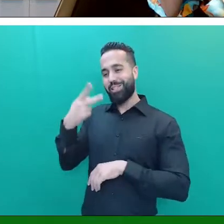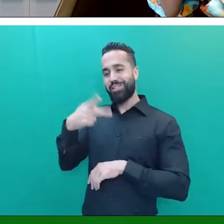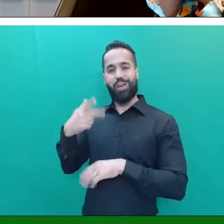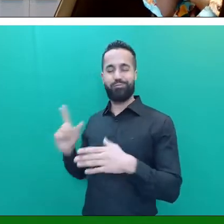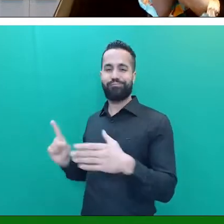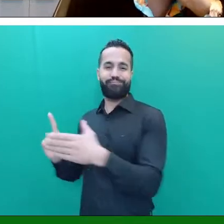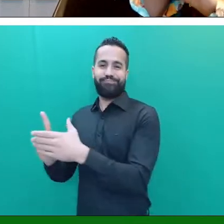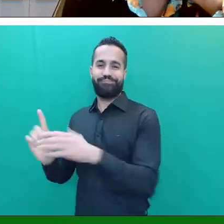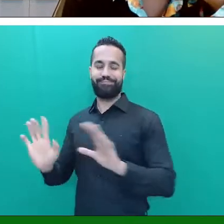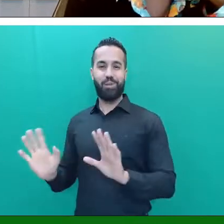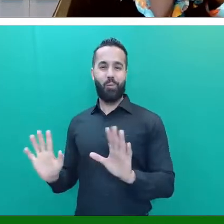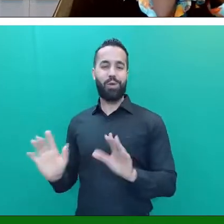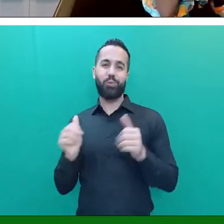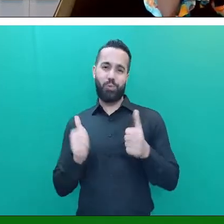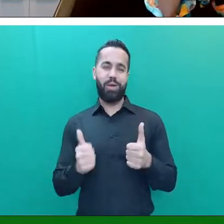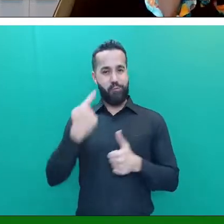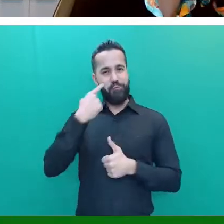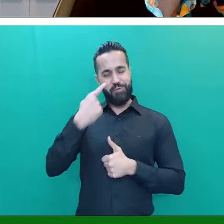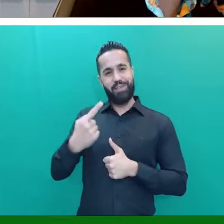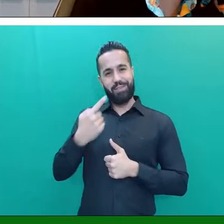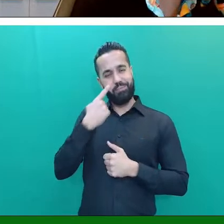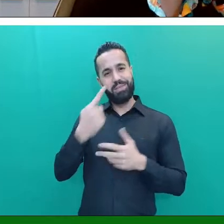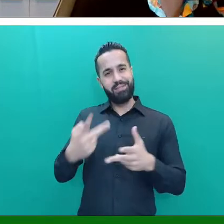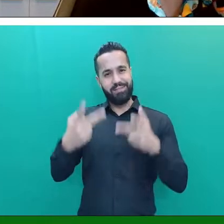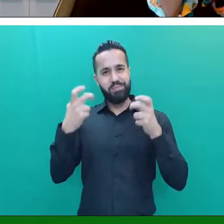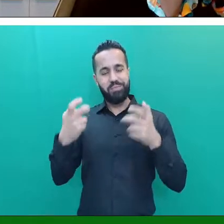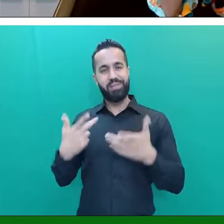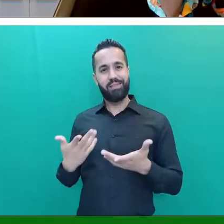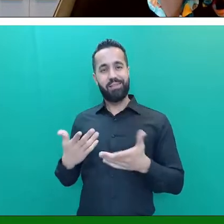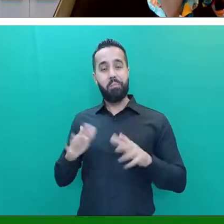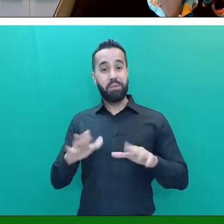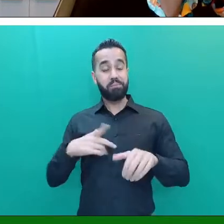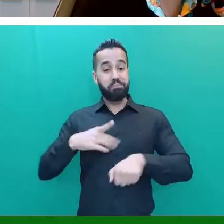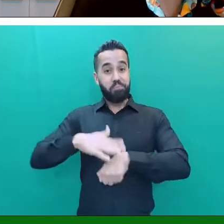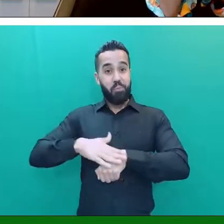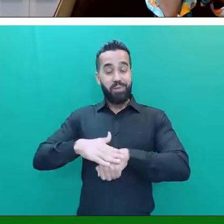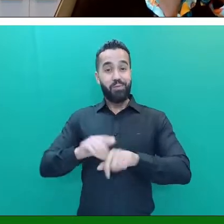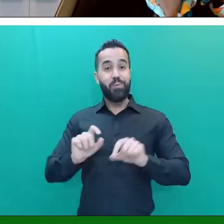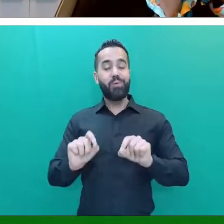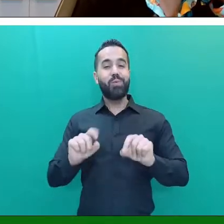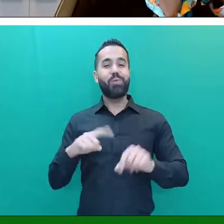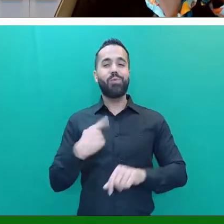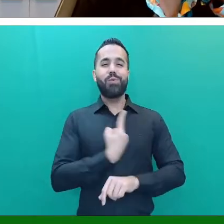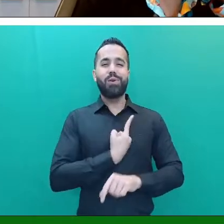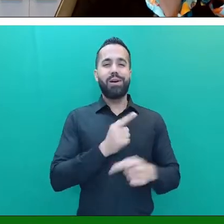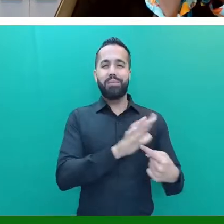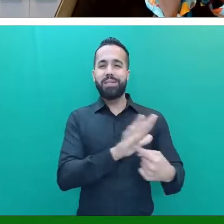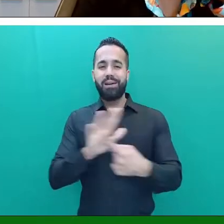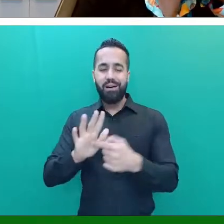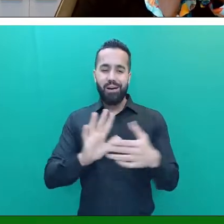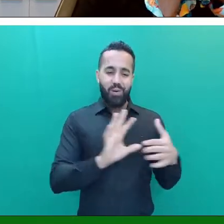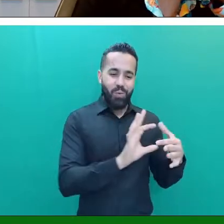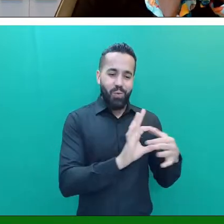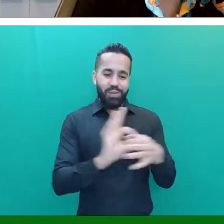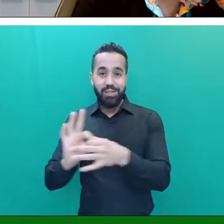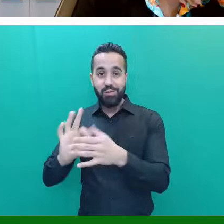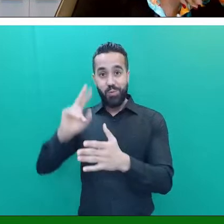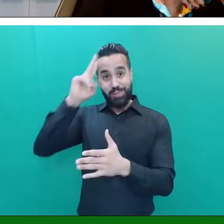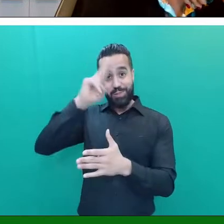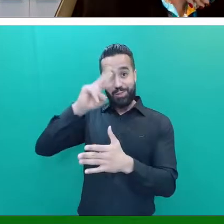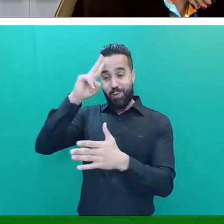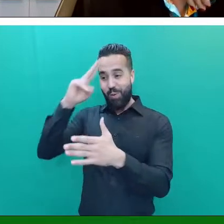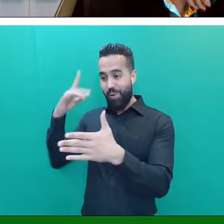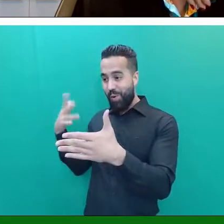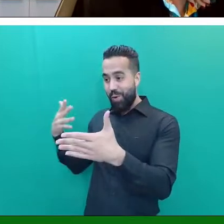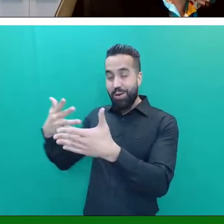Não. E tudo bem, é certo, mas a partir do momento em que queremos apresentar um contexto histórico dessa legislação, é um